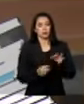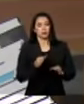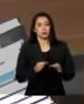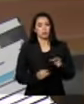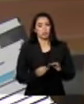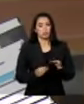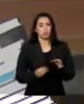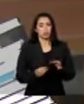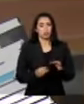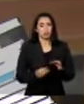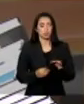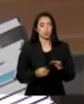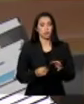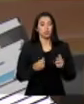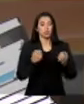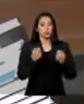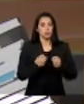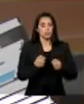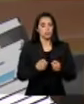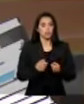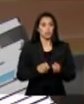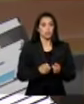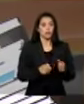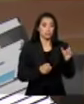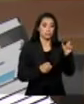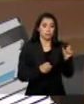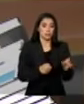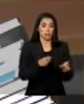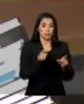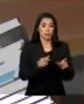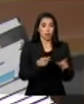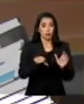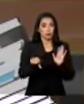indispensabilidade de aplicação isonômica do direito penal,